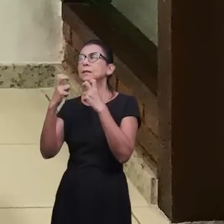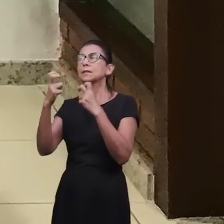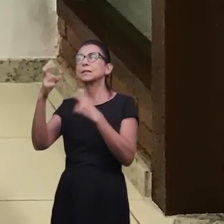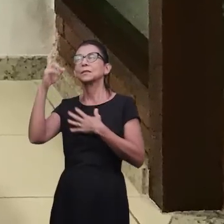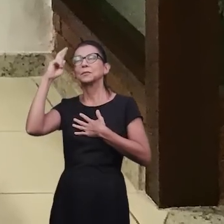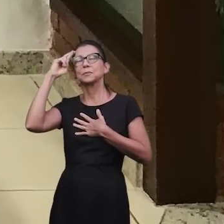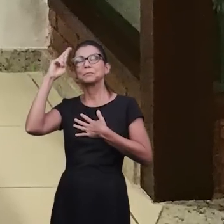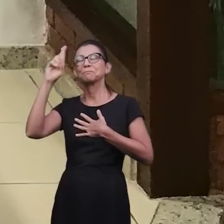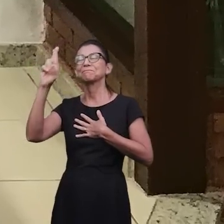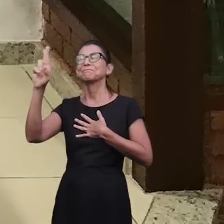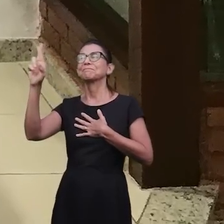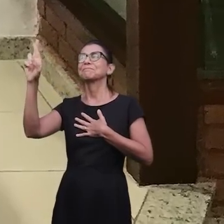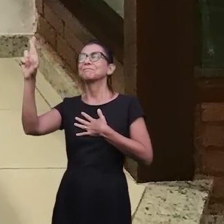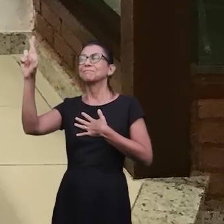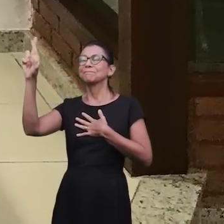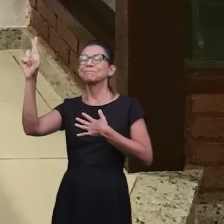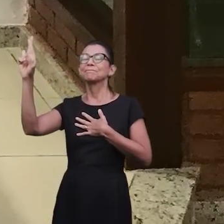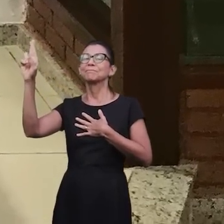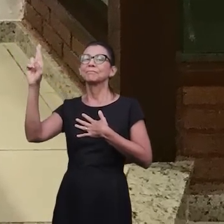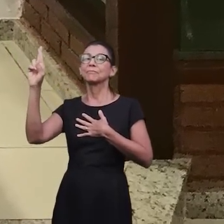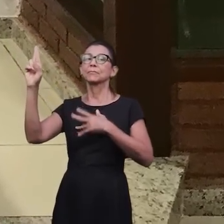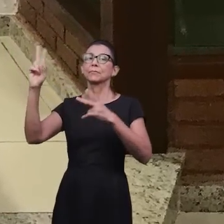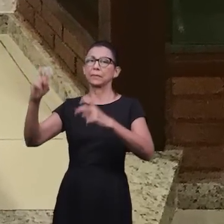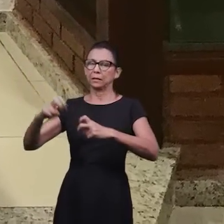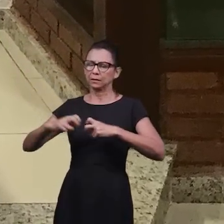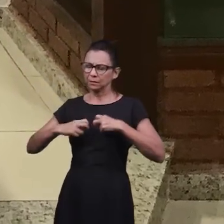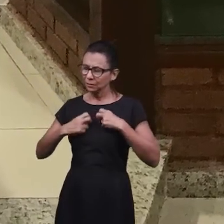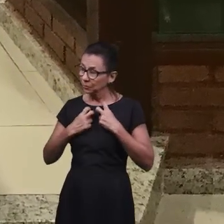Clamo a Ti, ó meu